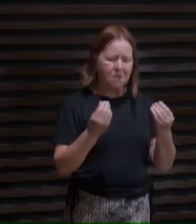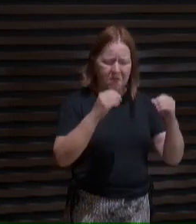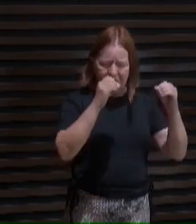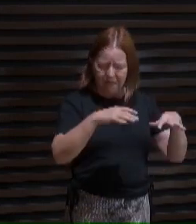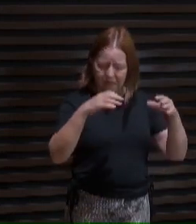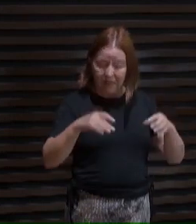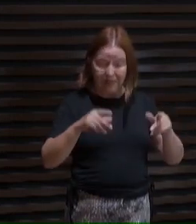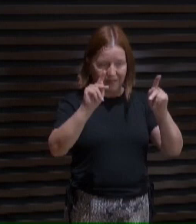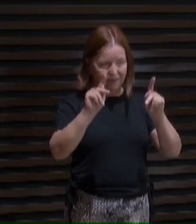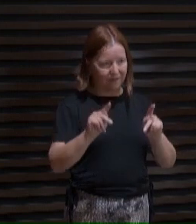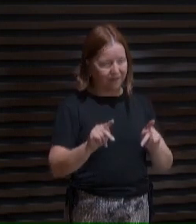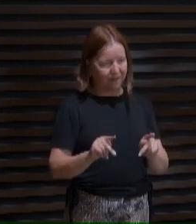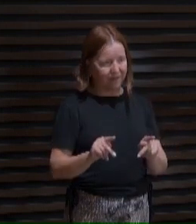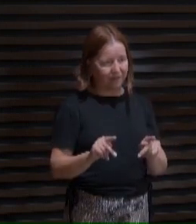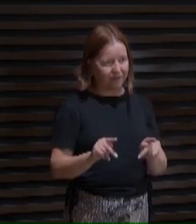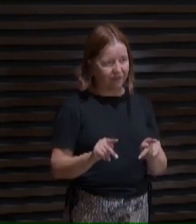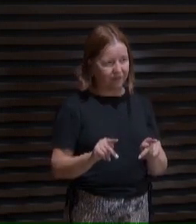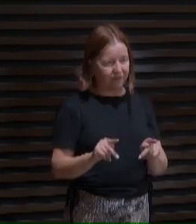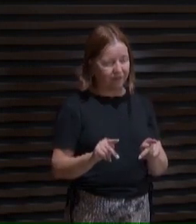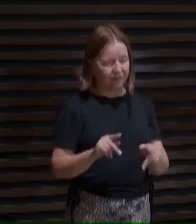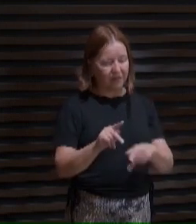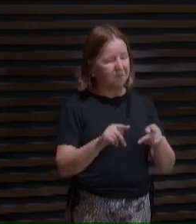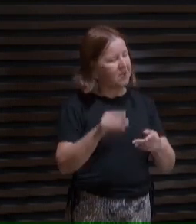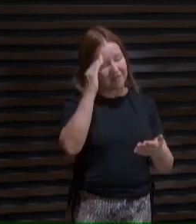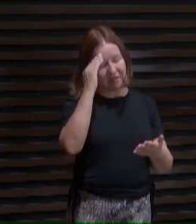na presença, não creram nele.